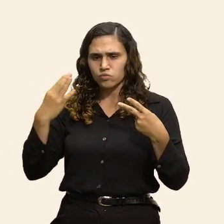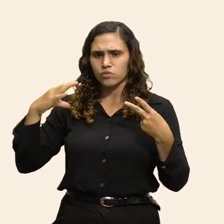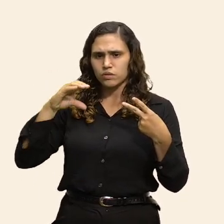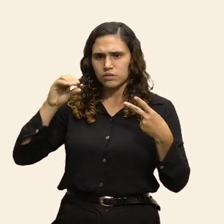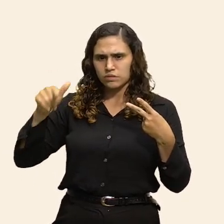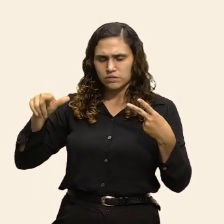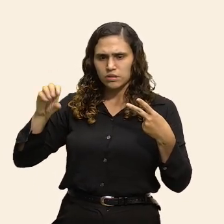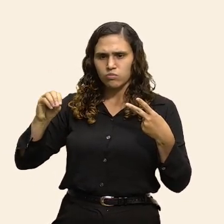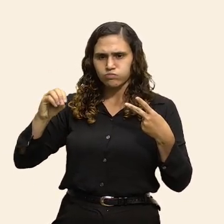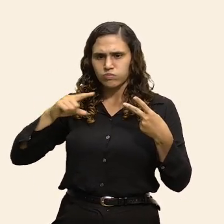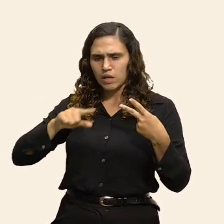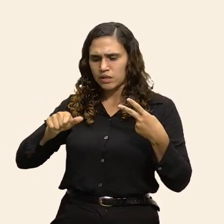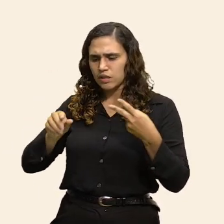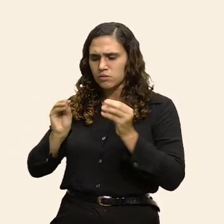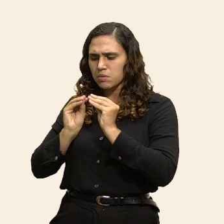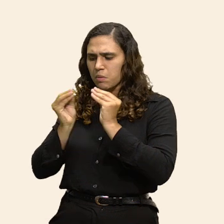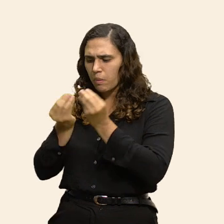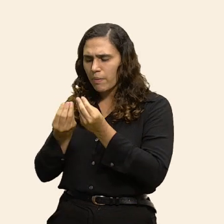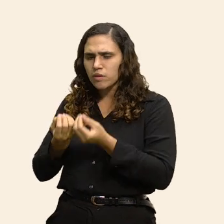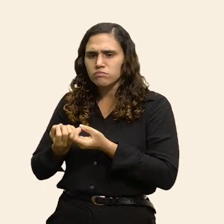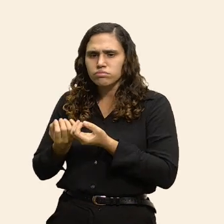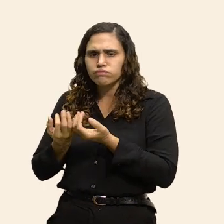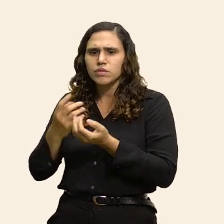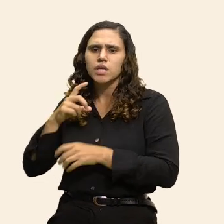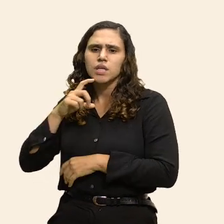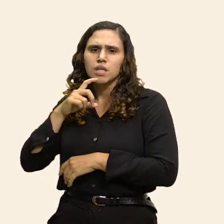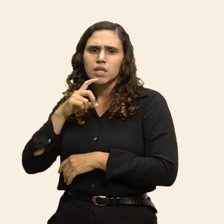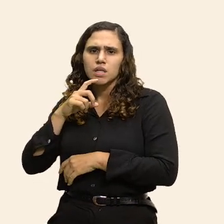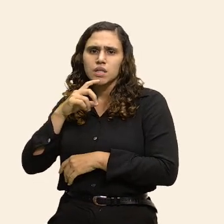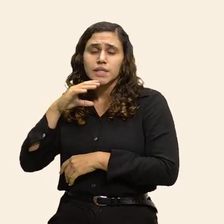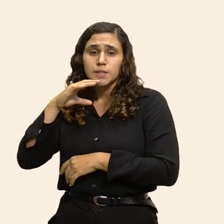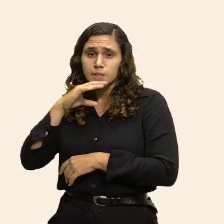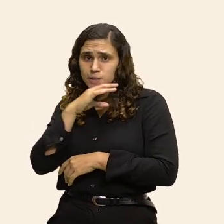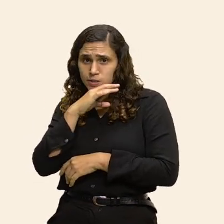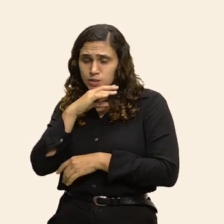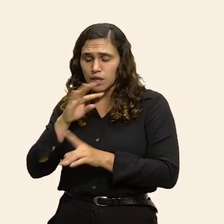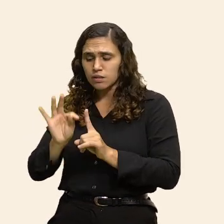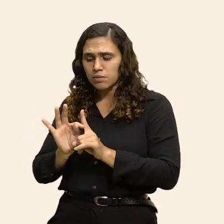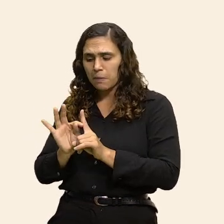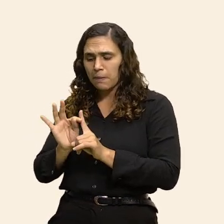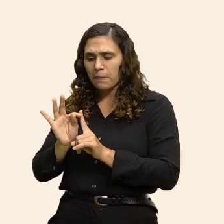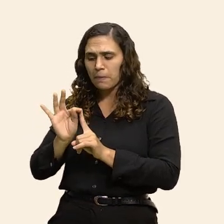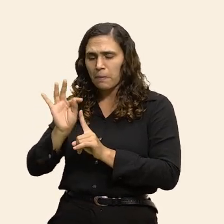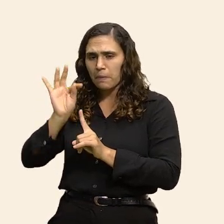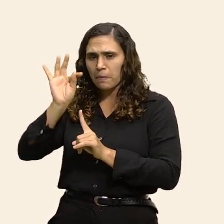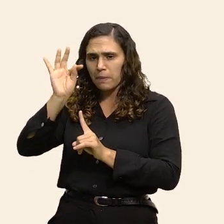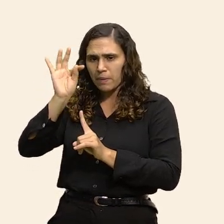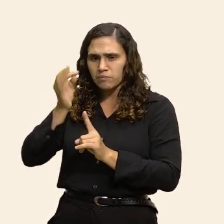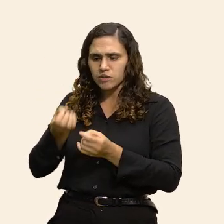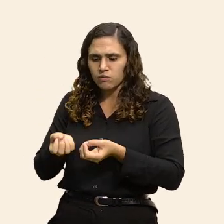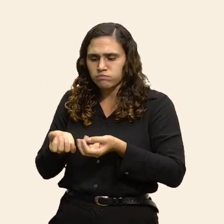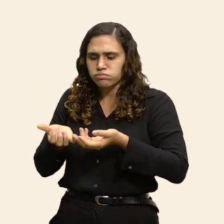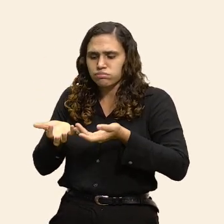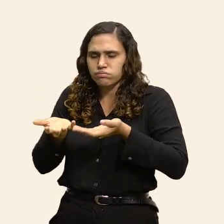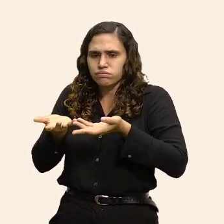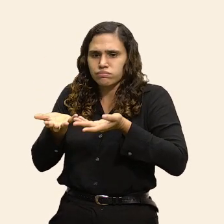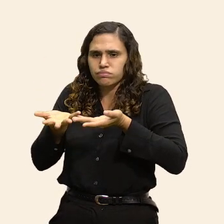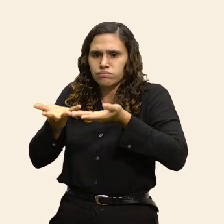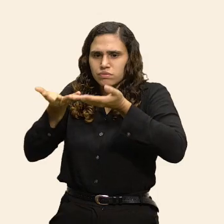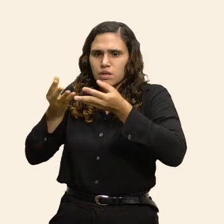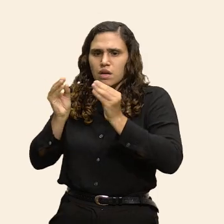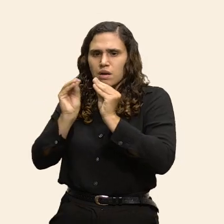água aqui estão aquecendo. Como elas estão aquecendo, elas têm uma temperatura maior, então elas são menos densas, elas vão subir, enquanto as